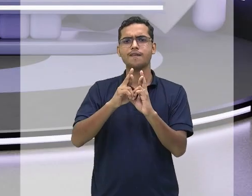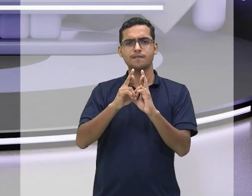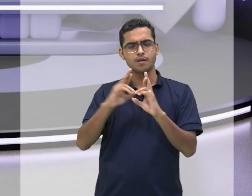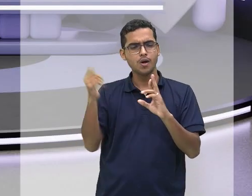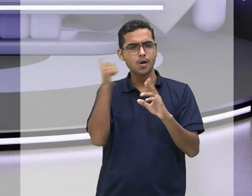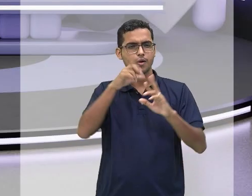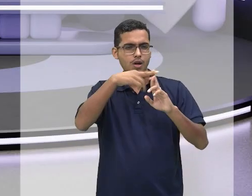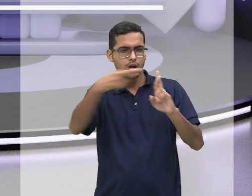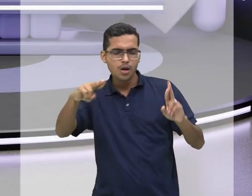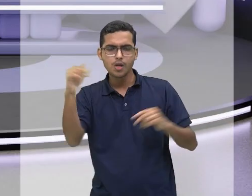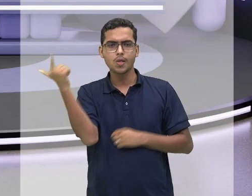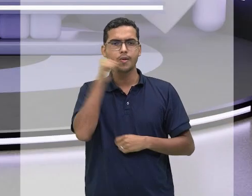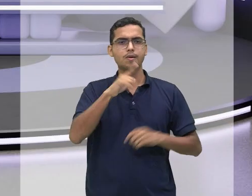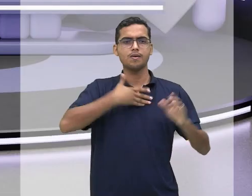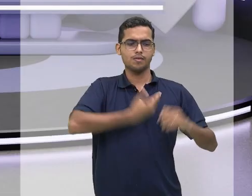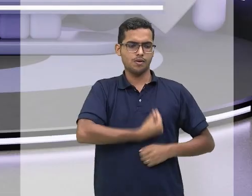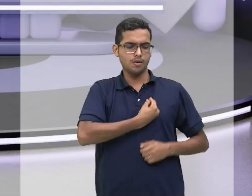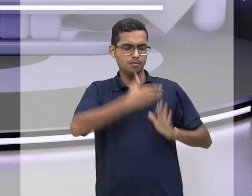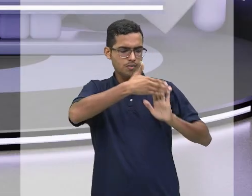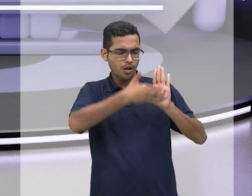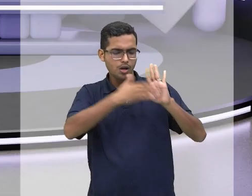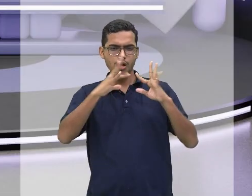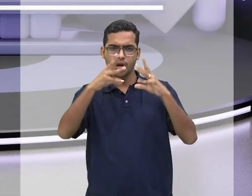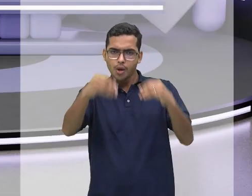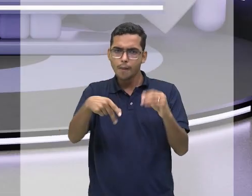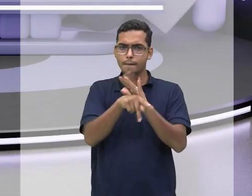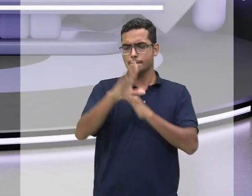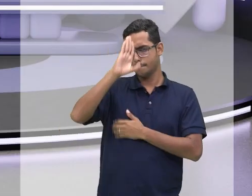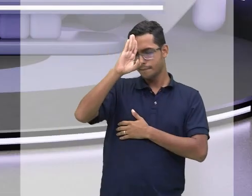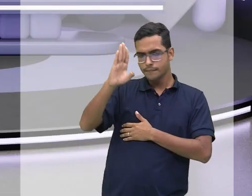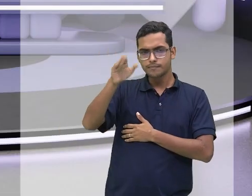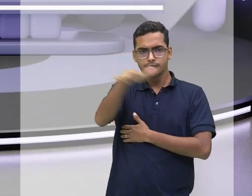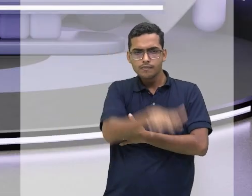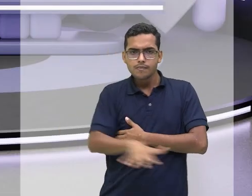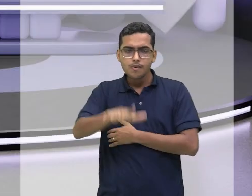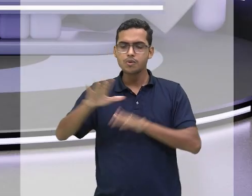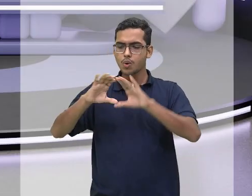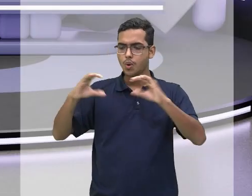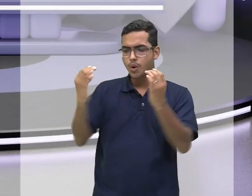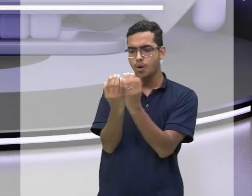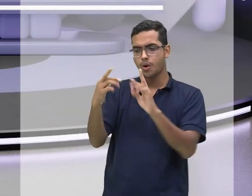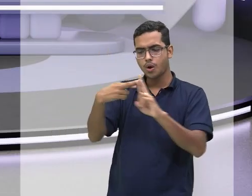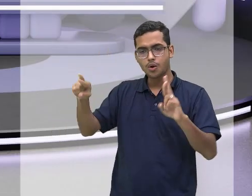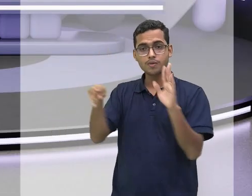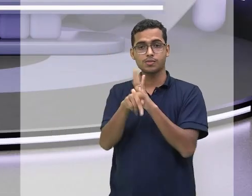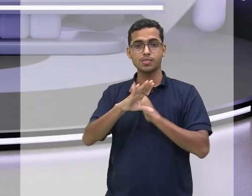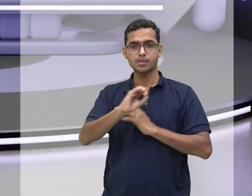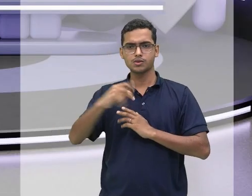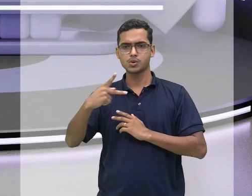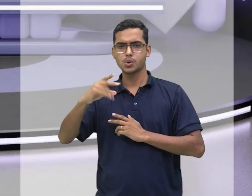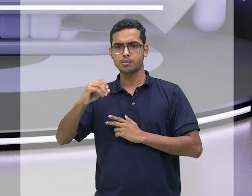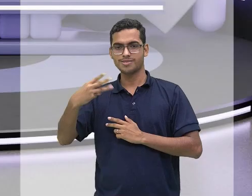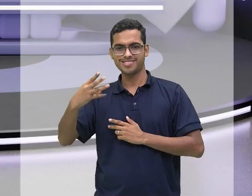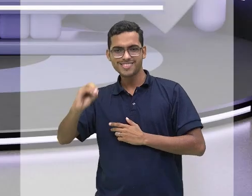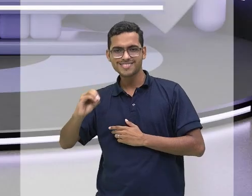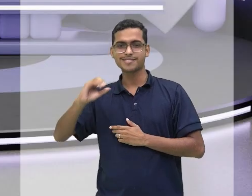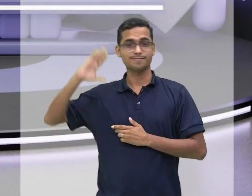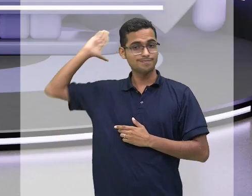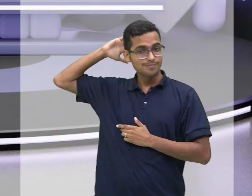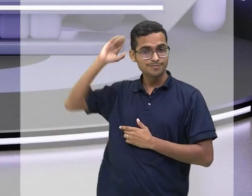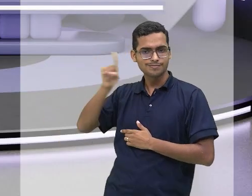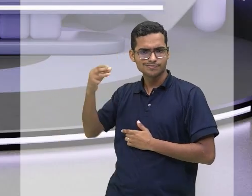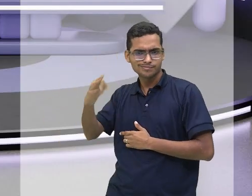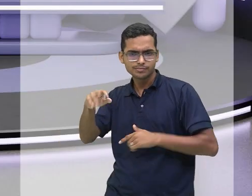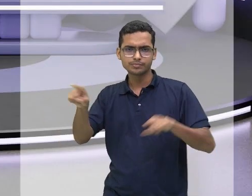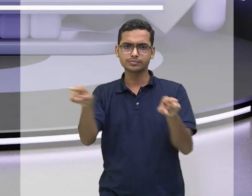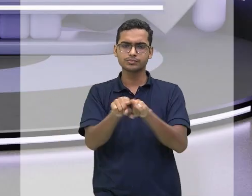grandes pautas da humanidade que as comunidades religiosas assumiram a partir da COP30 em Belém do Pará. Muito obrigado por você nos